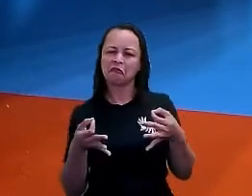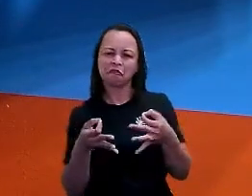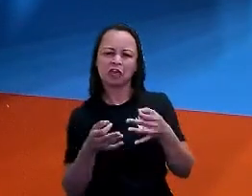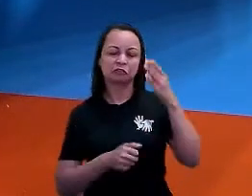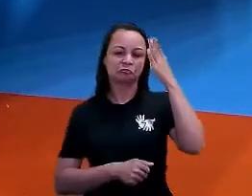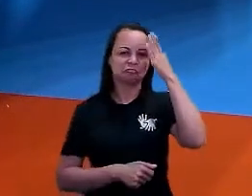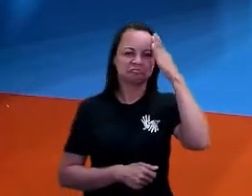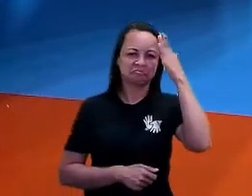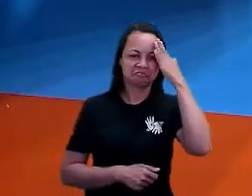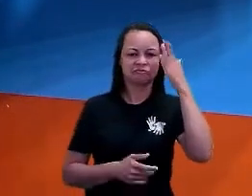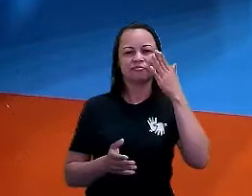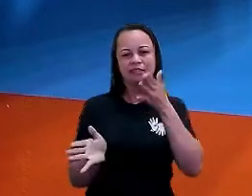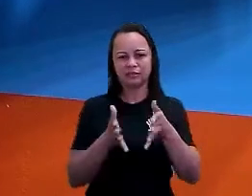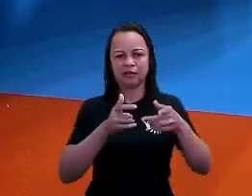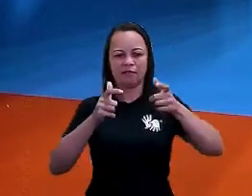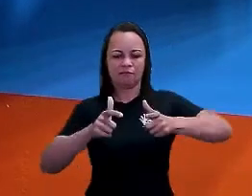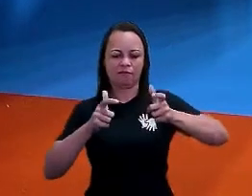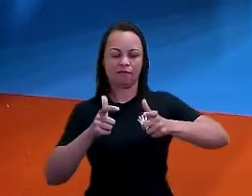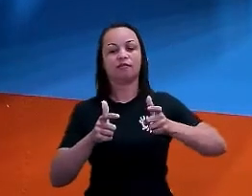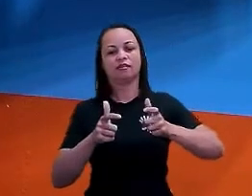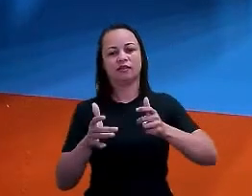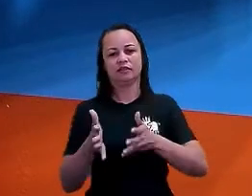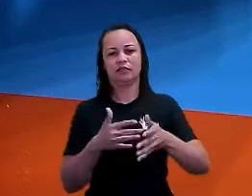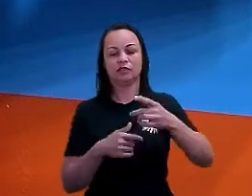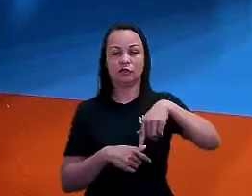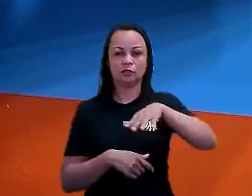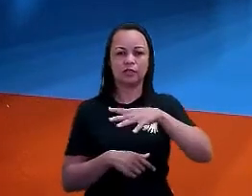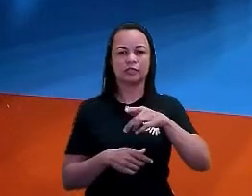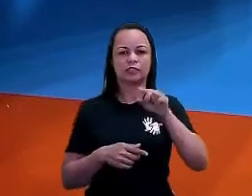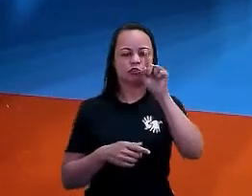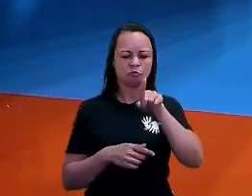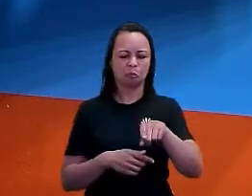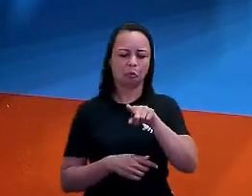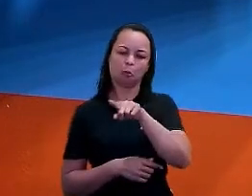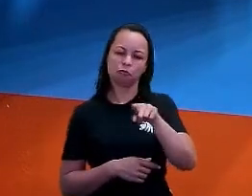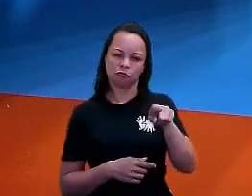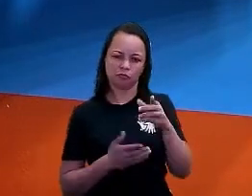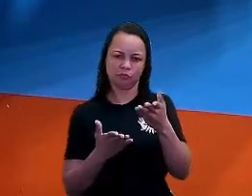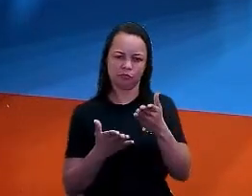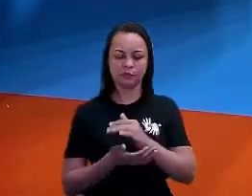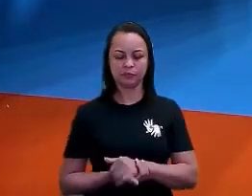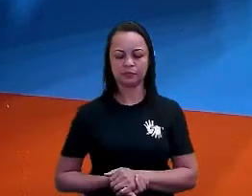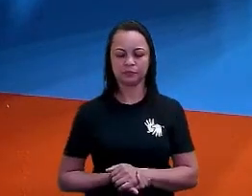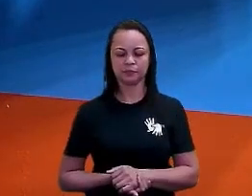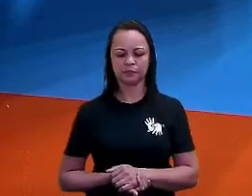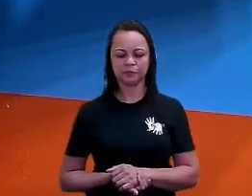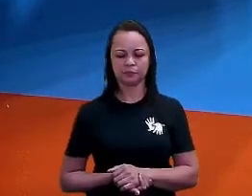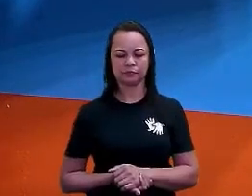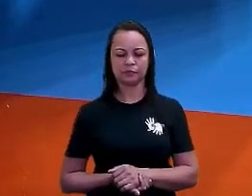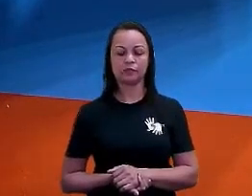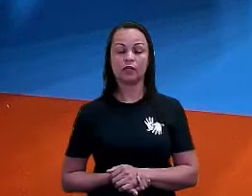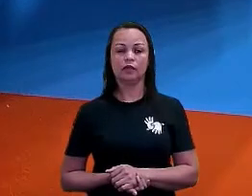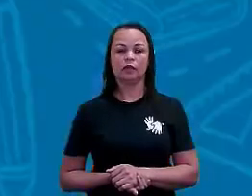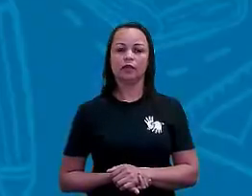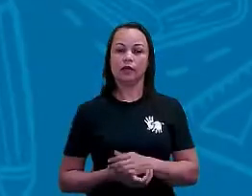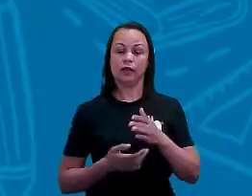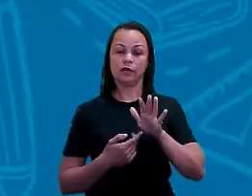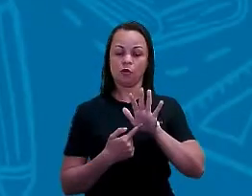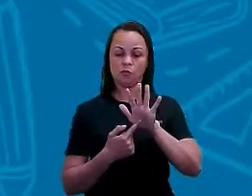entendimento, né, da localização desses pontos cardeais. E aí eu trago para vocês,